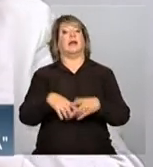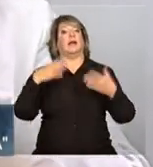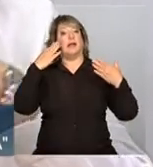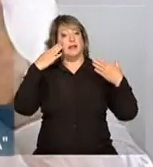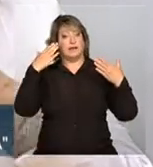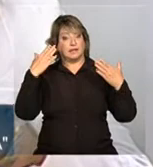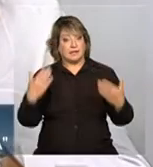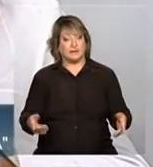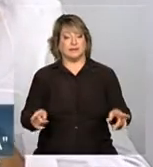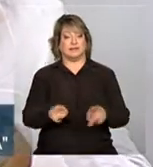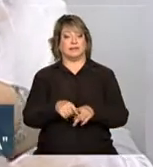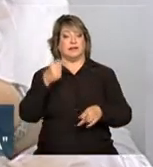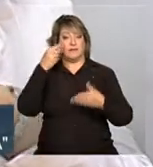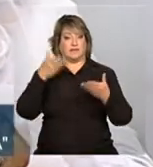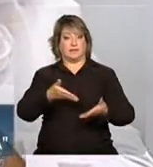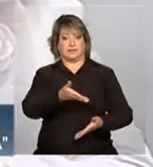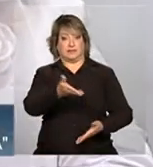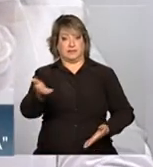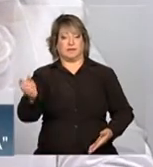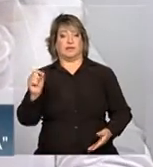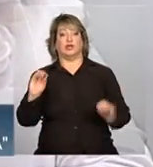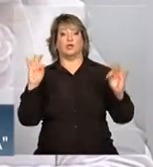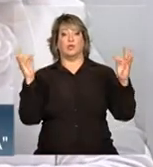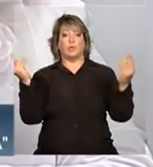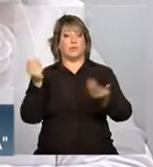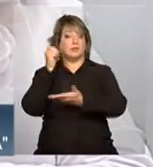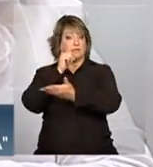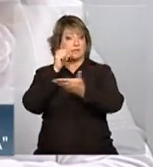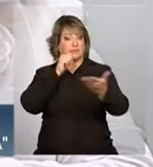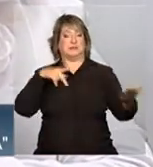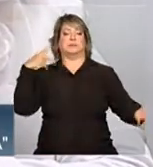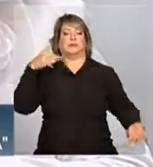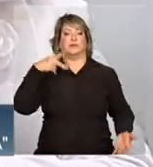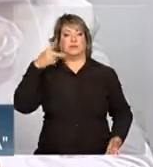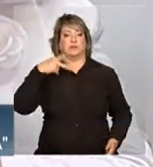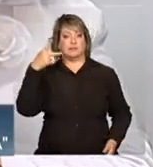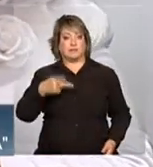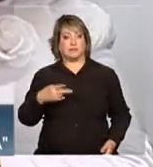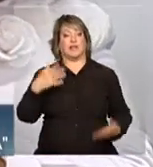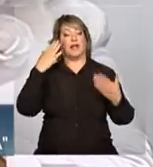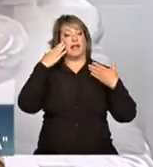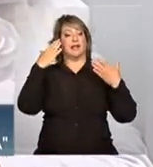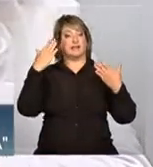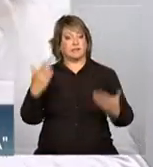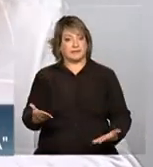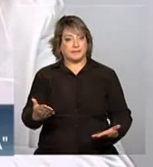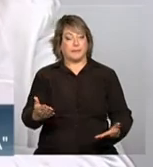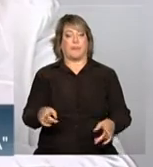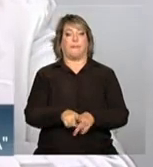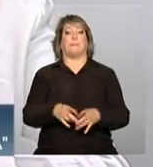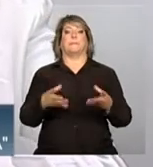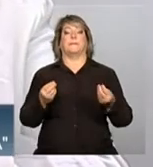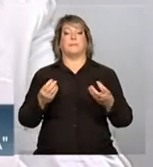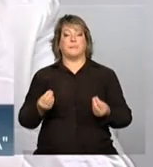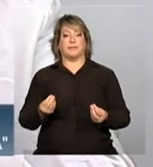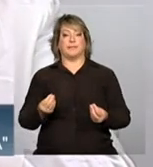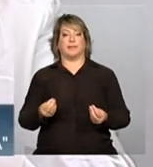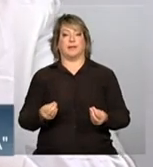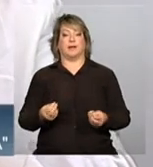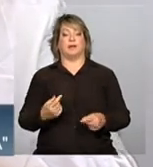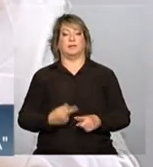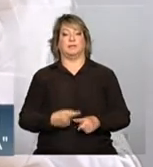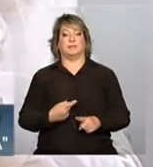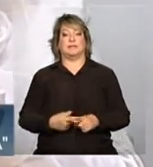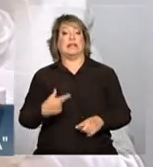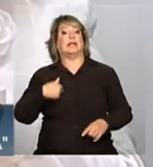agradecer a presença de todas as parlamentares, agradecer imensamente, porque